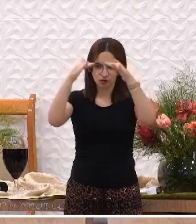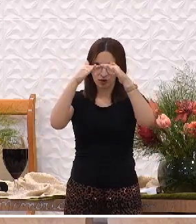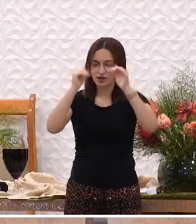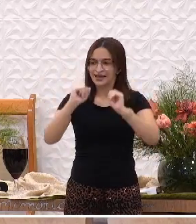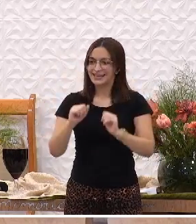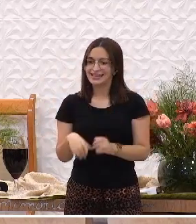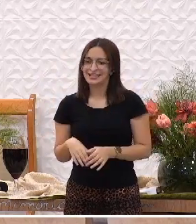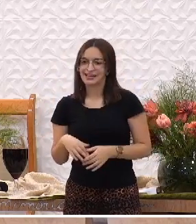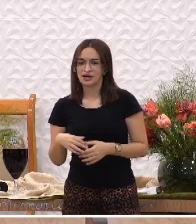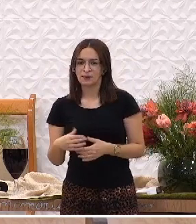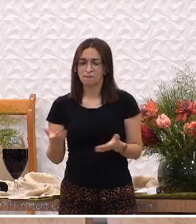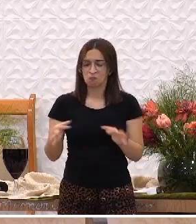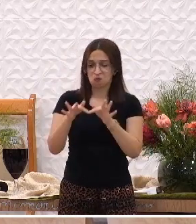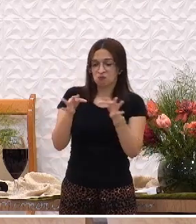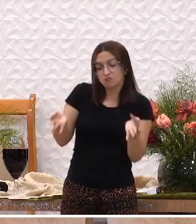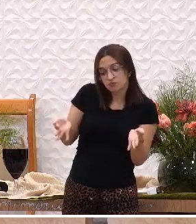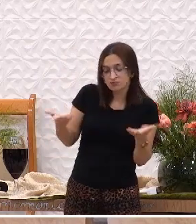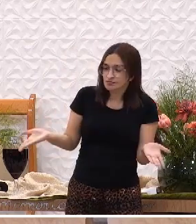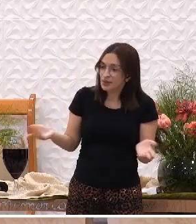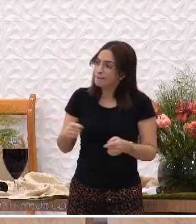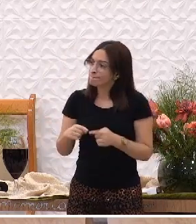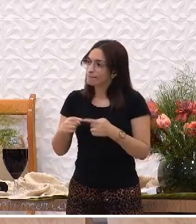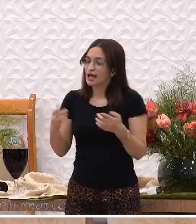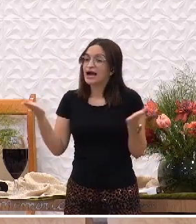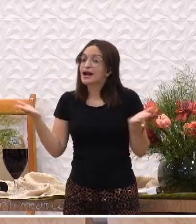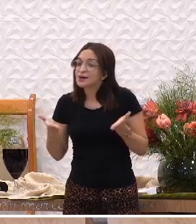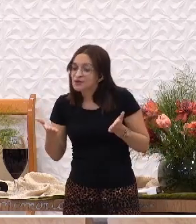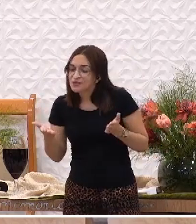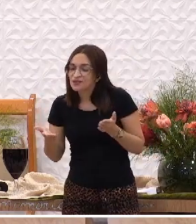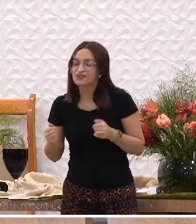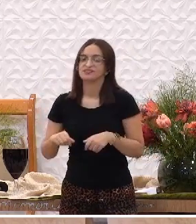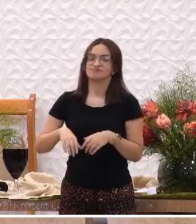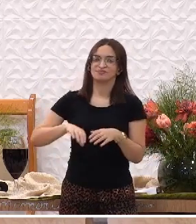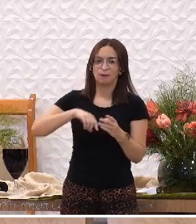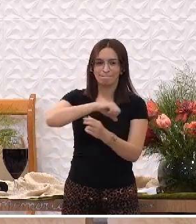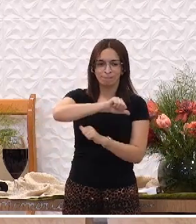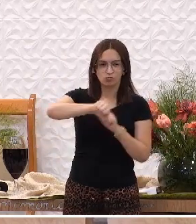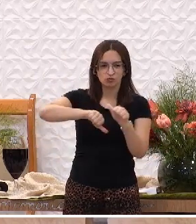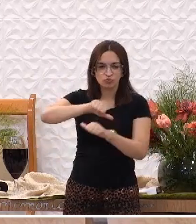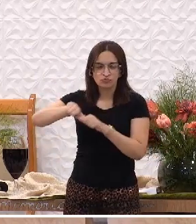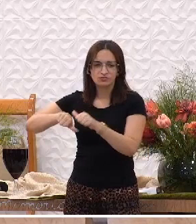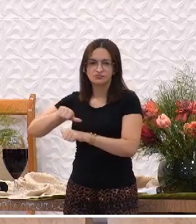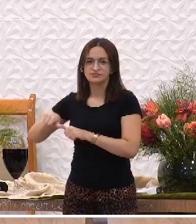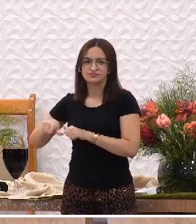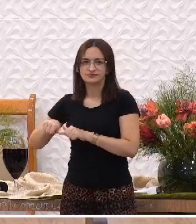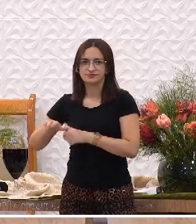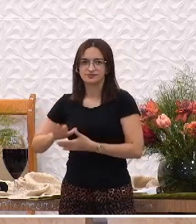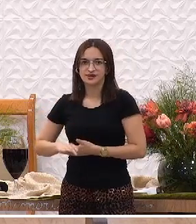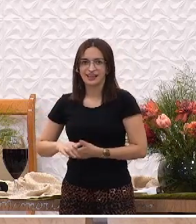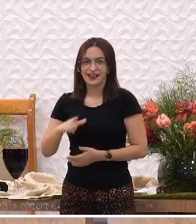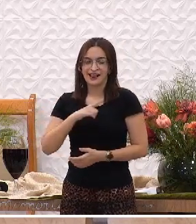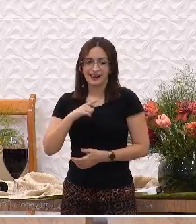Reforma na Inglaterra, tinha a igreja anglicana, né? Aí tinha o anglicanismo mais perto do catolicismo, que era chamado de alta igreja, né? Que era cheio